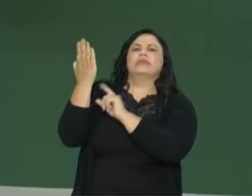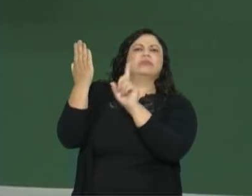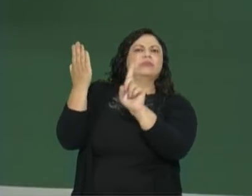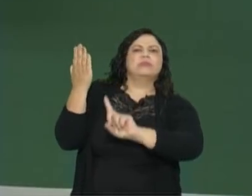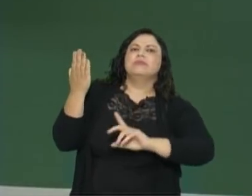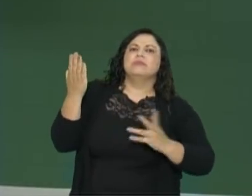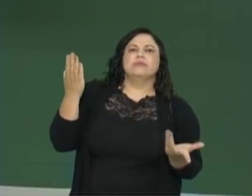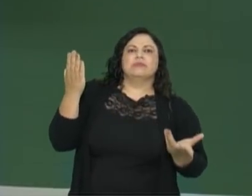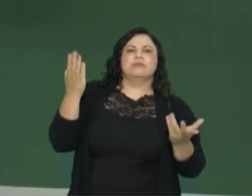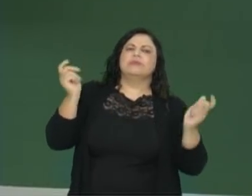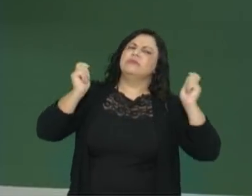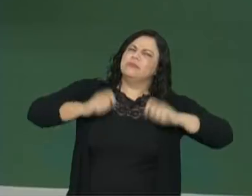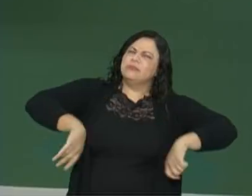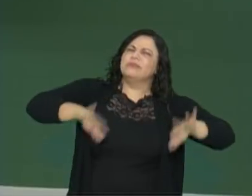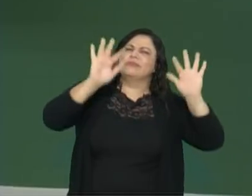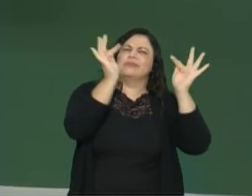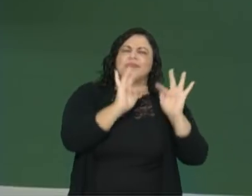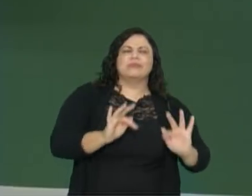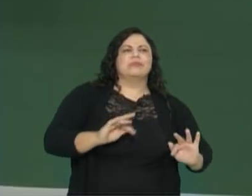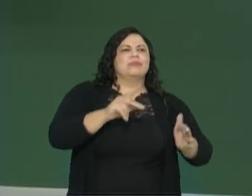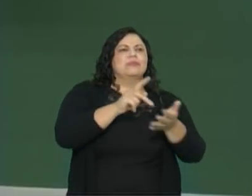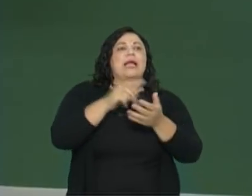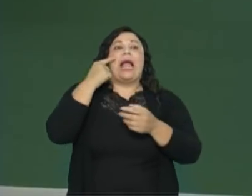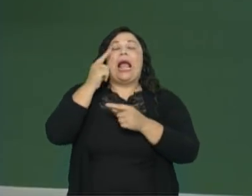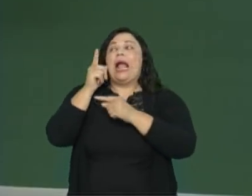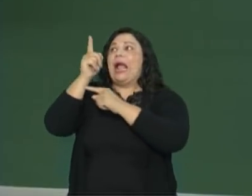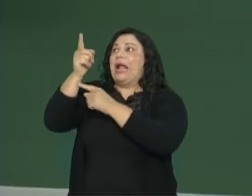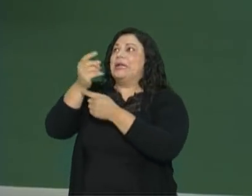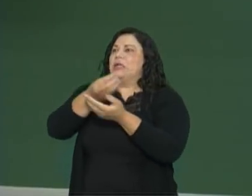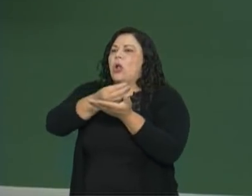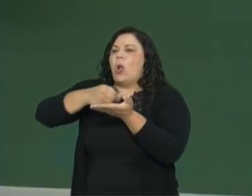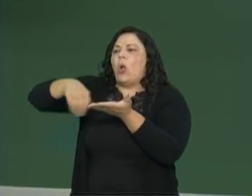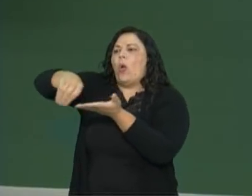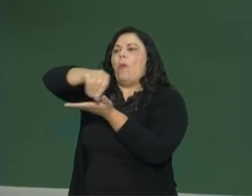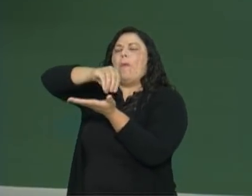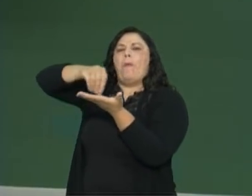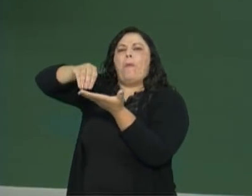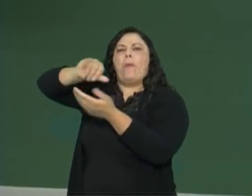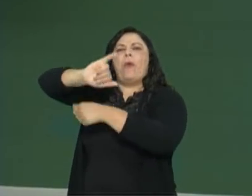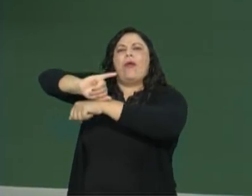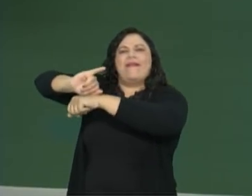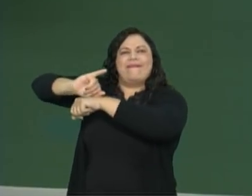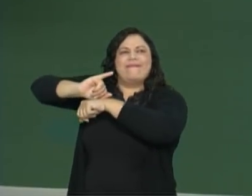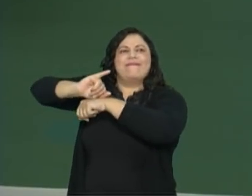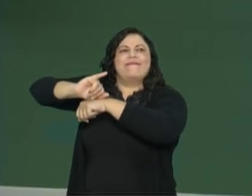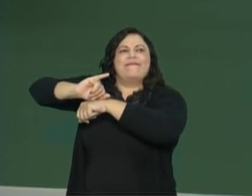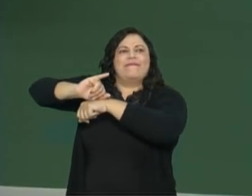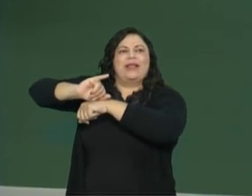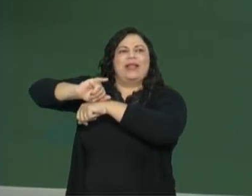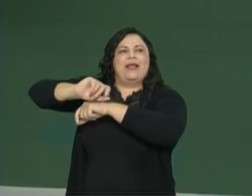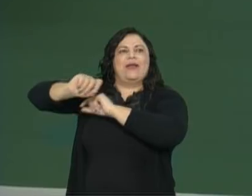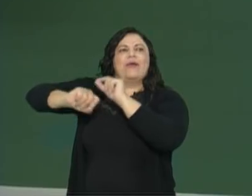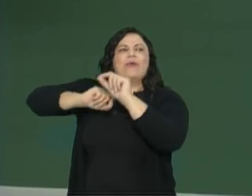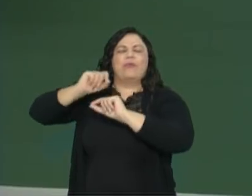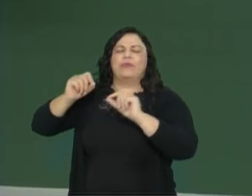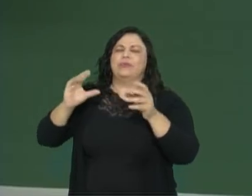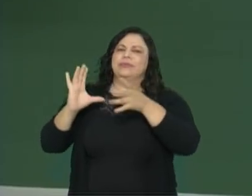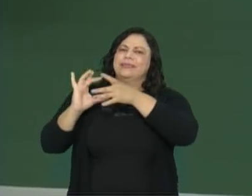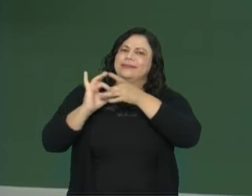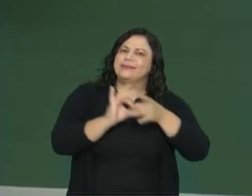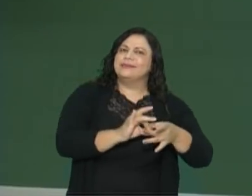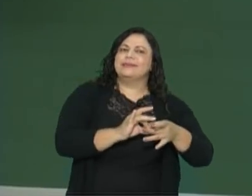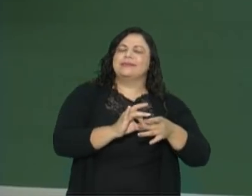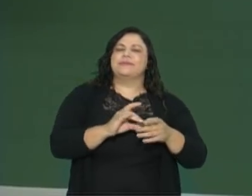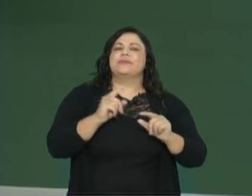condição. Olhando aqui a imagem de um pó de ferro nióbio, podemos dizer que vamos revisar a estabilidade eletrônica. Novamente, por